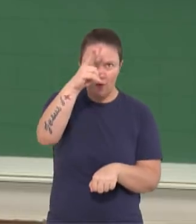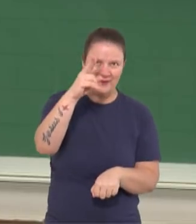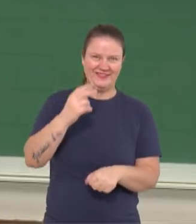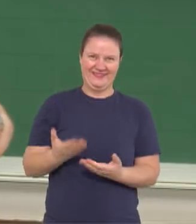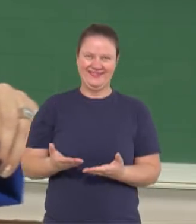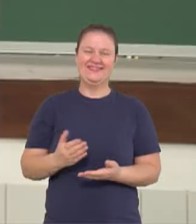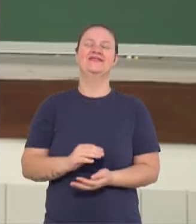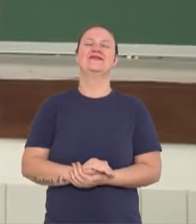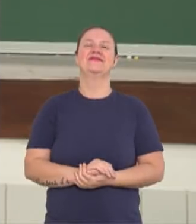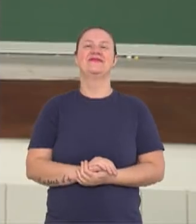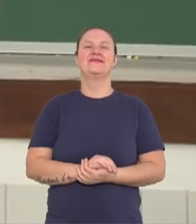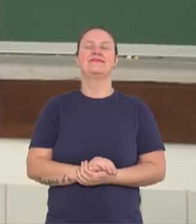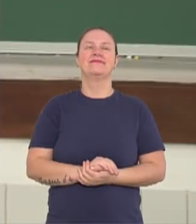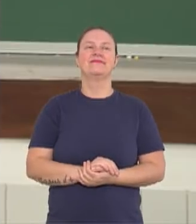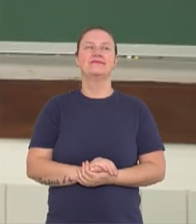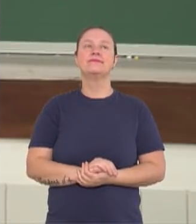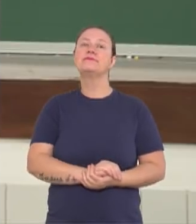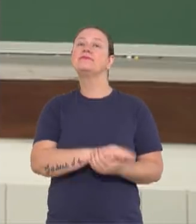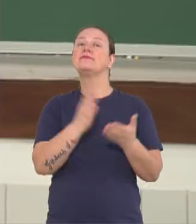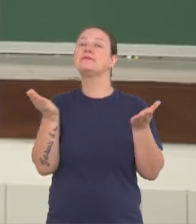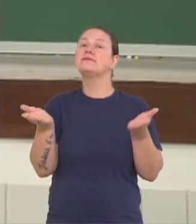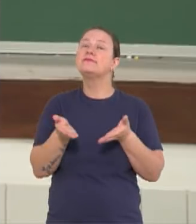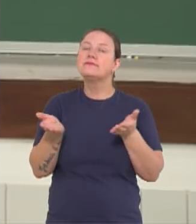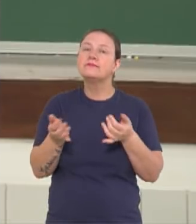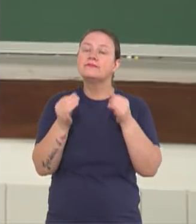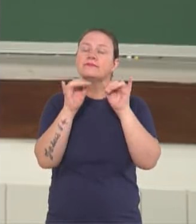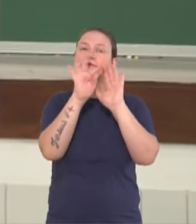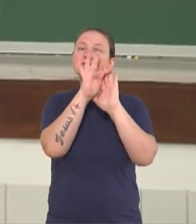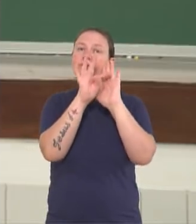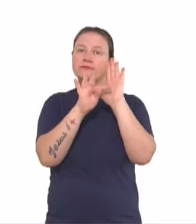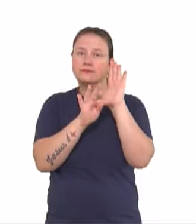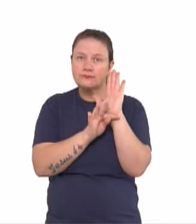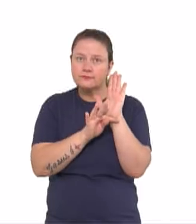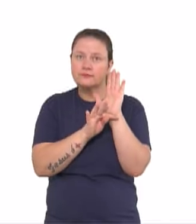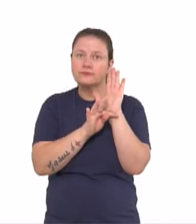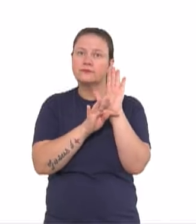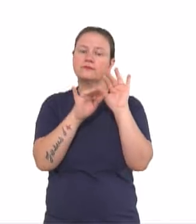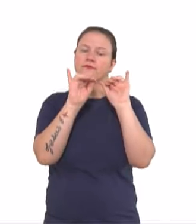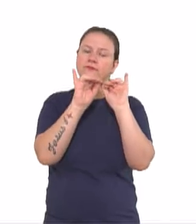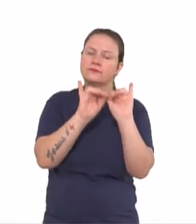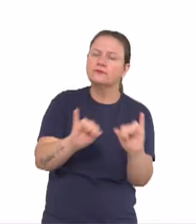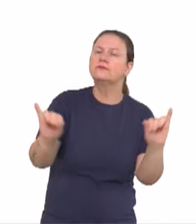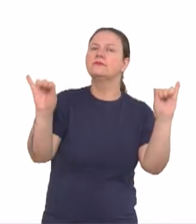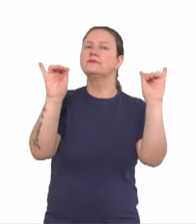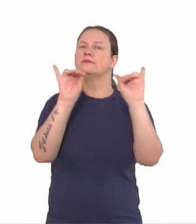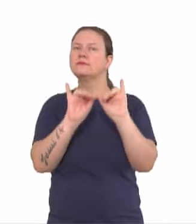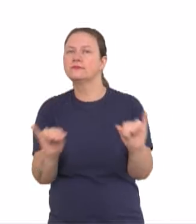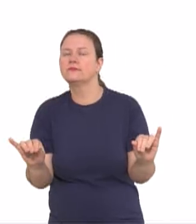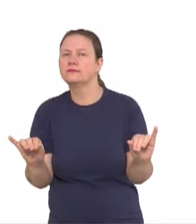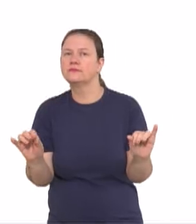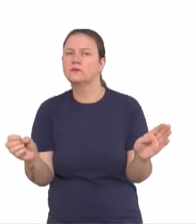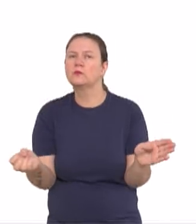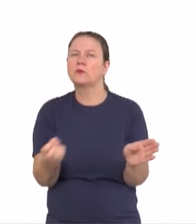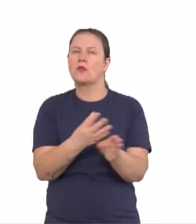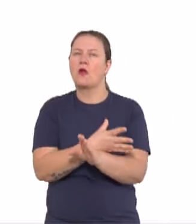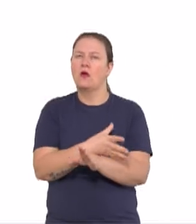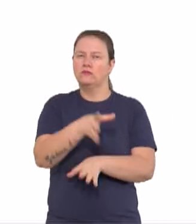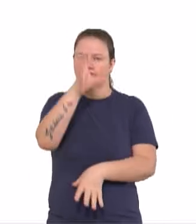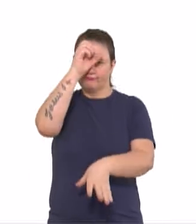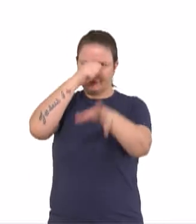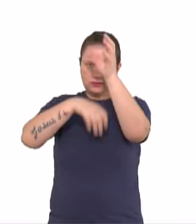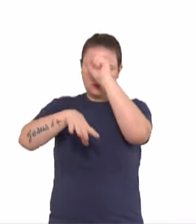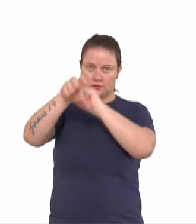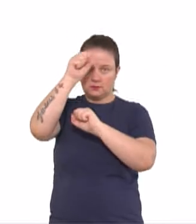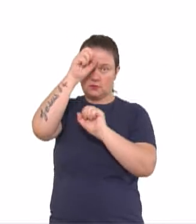ok? Mais uma. Vamos trabalhar agora, né, vamos para mais novos aprendizados aí a respeito